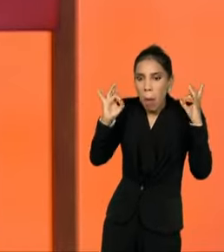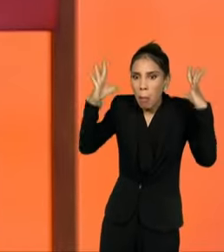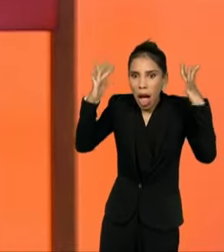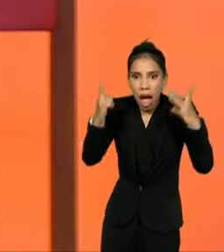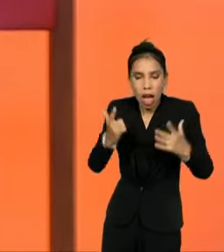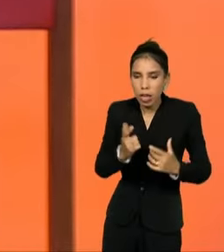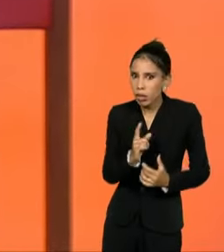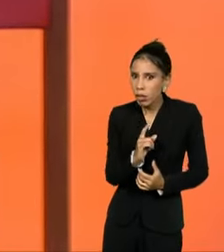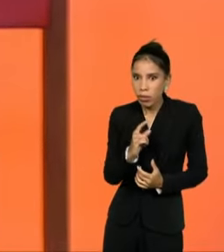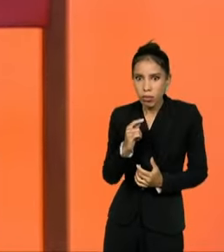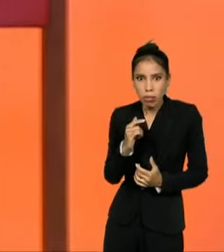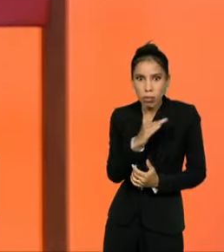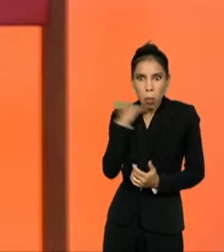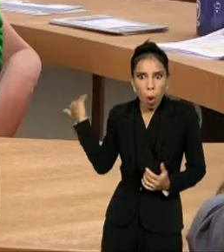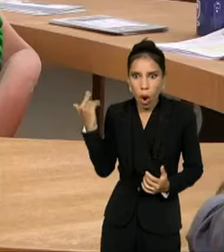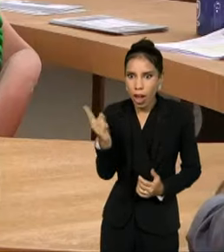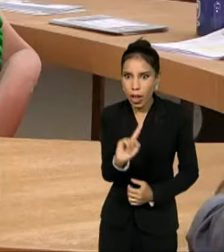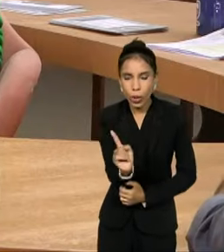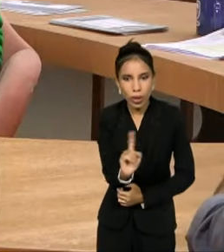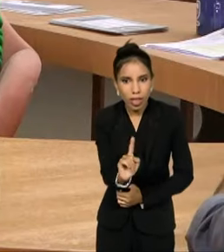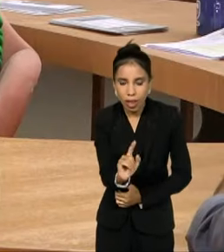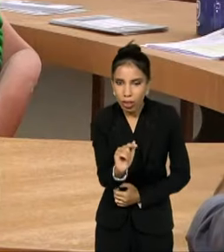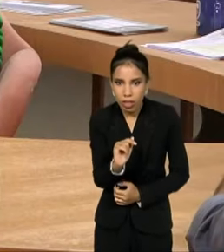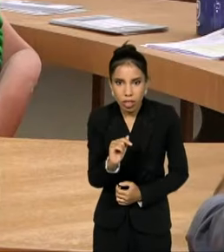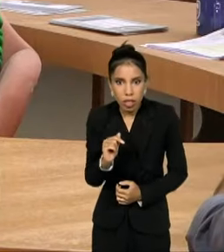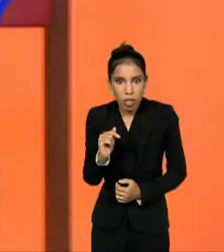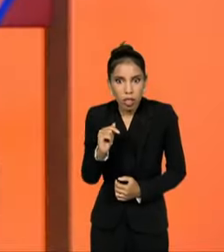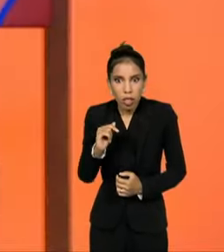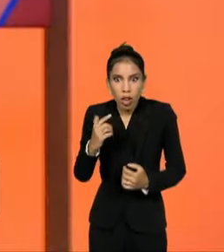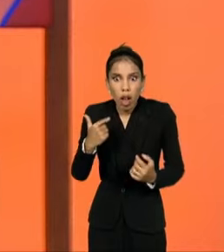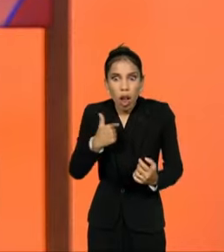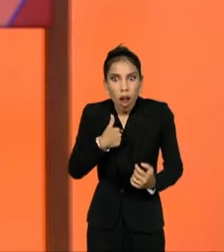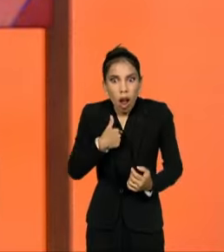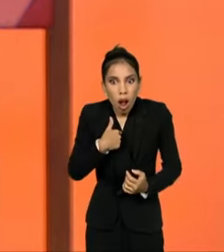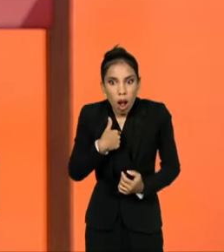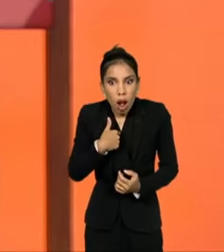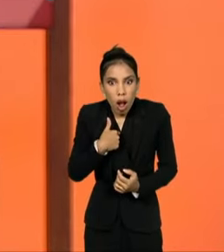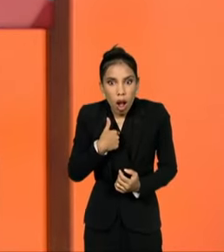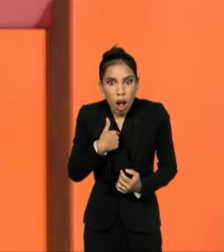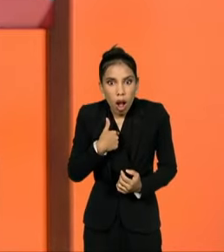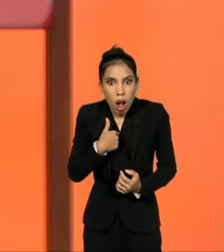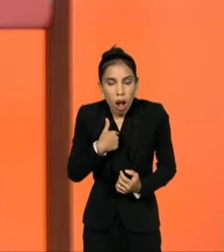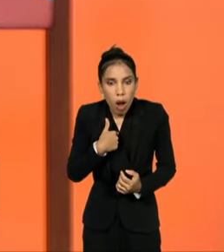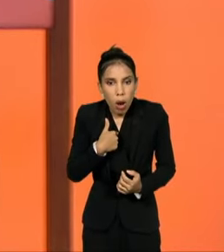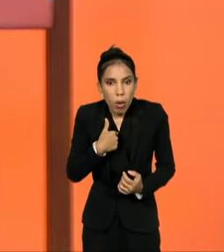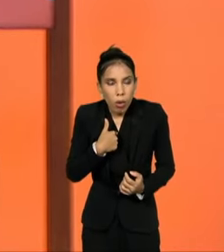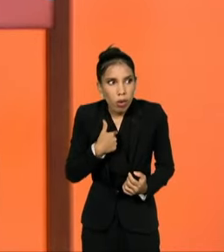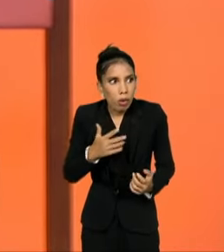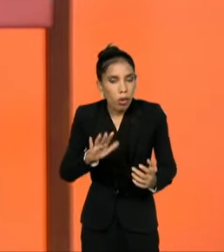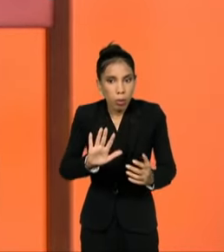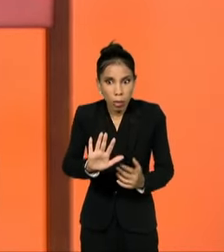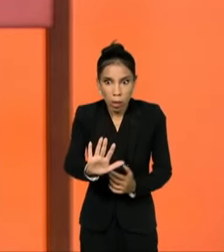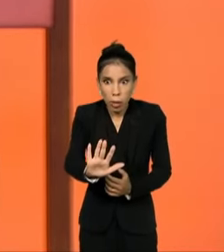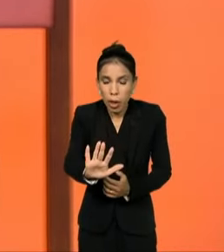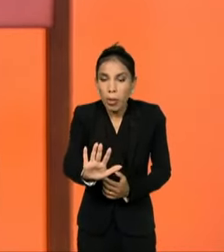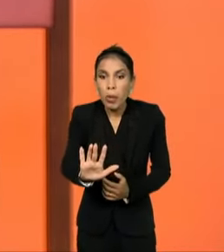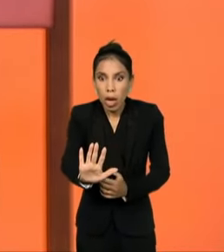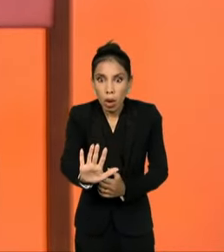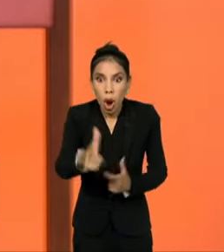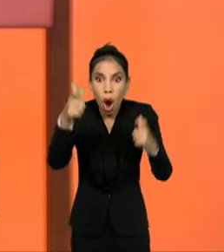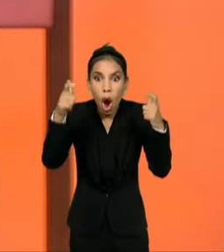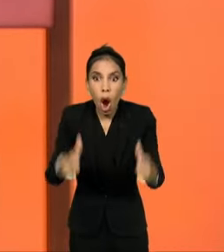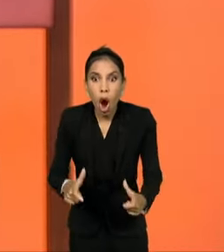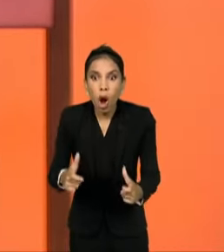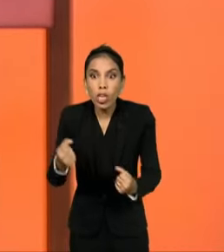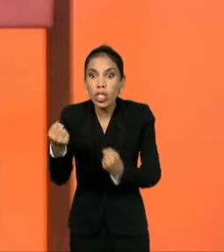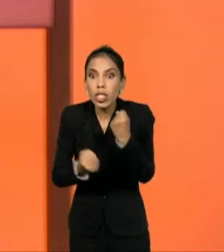que ela pudesse... Pegou e ligou para o Rivaldo imediatamente? Aí eu falei, eita... Eu falei, bom, onde é que está o carro?